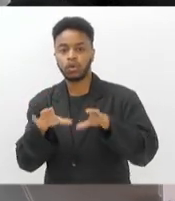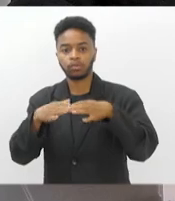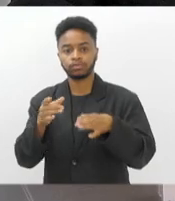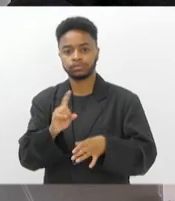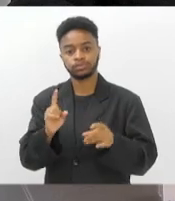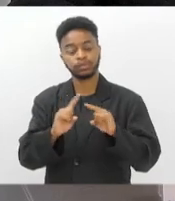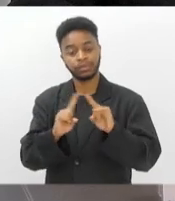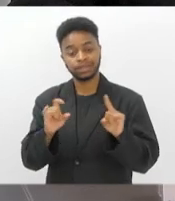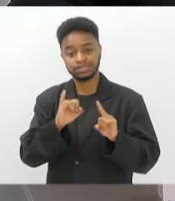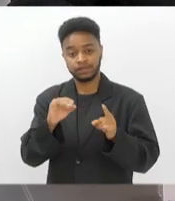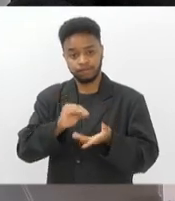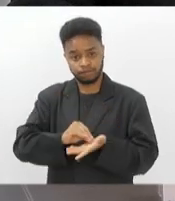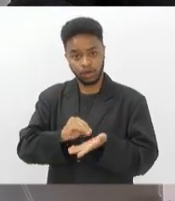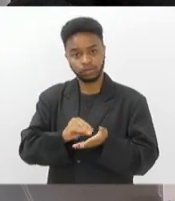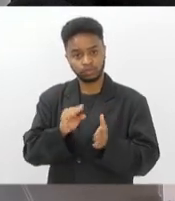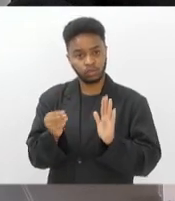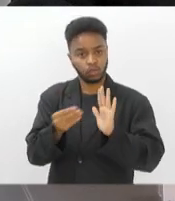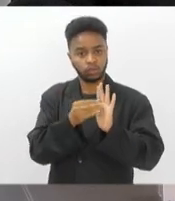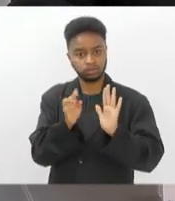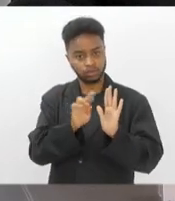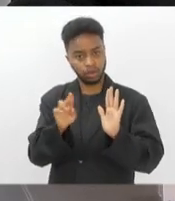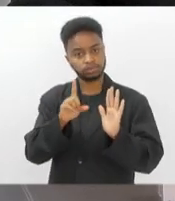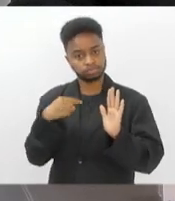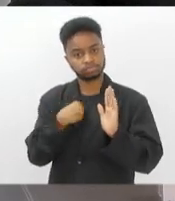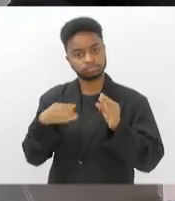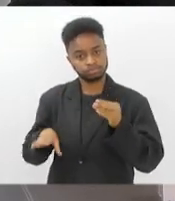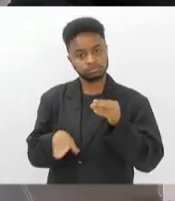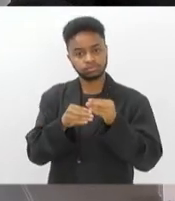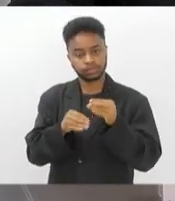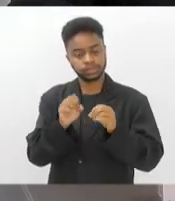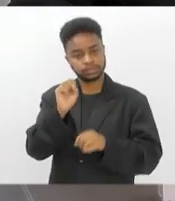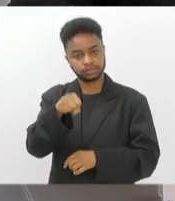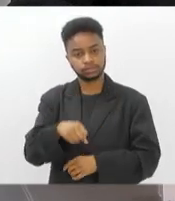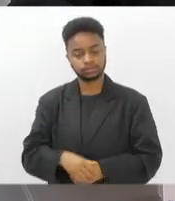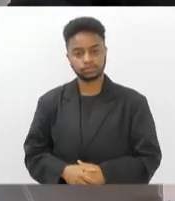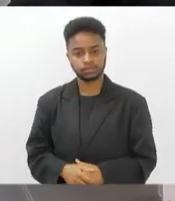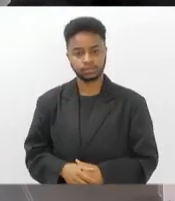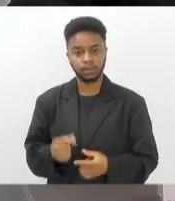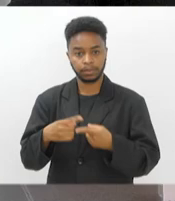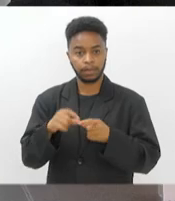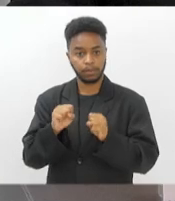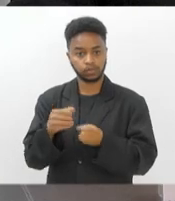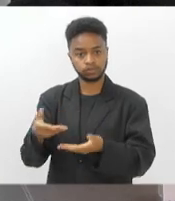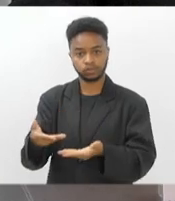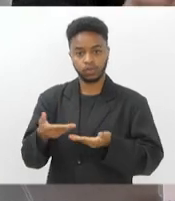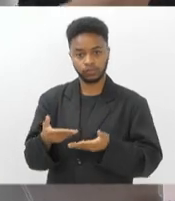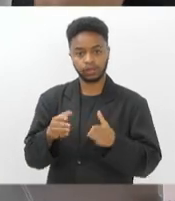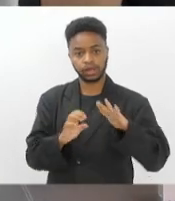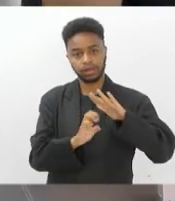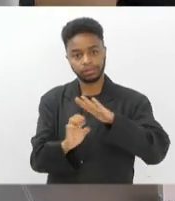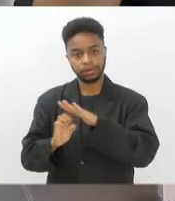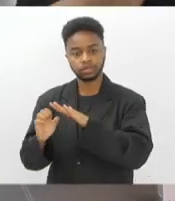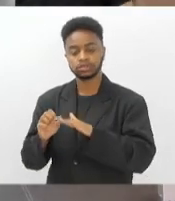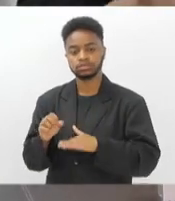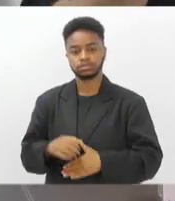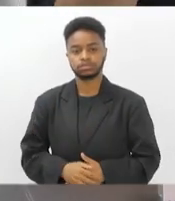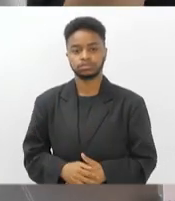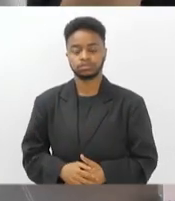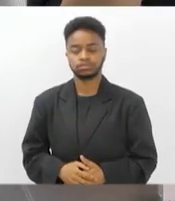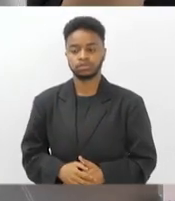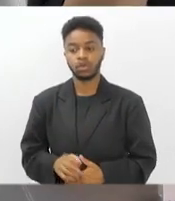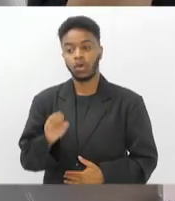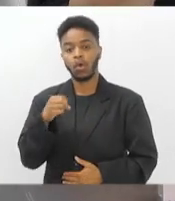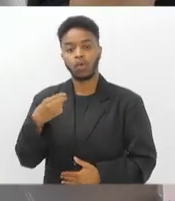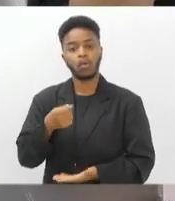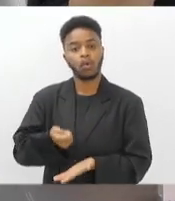estiverem aqui vamos colocar aqui na na na relação daqueles que podem ser convidados ou até mesmo convocados Lembrando que